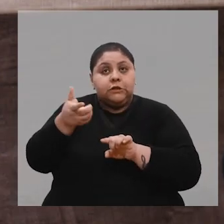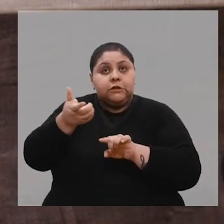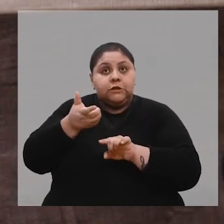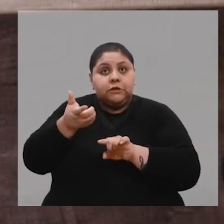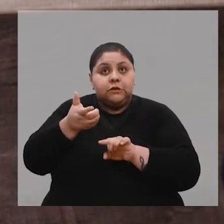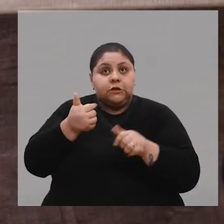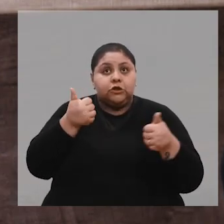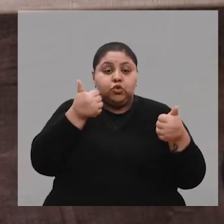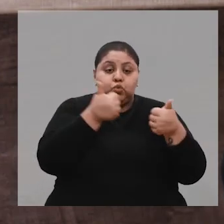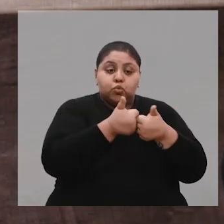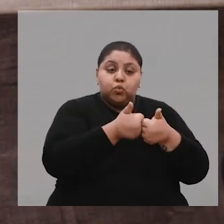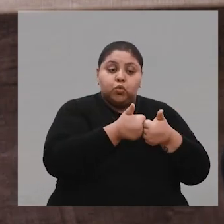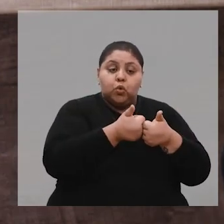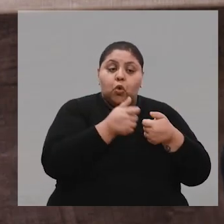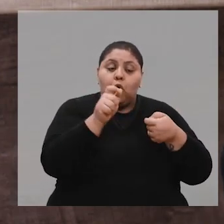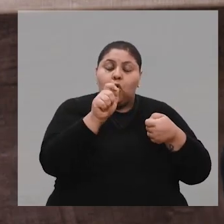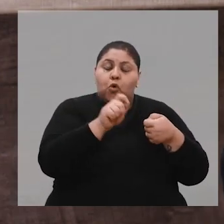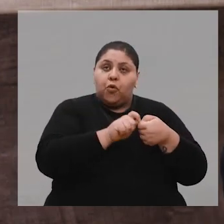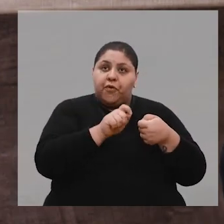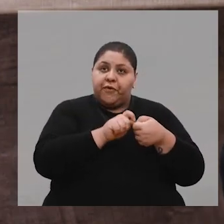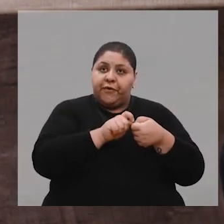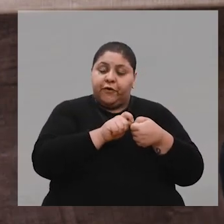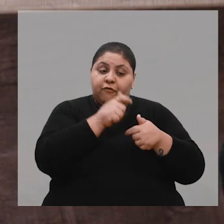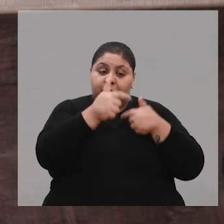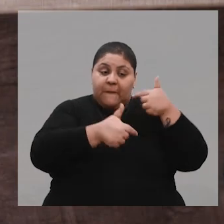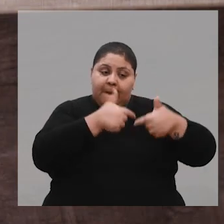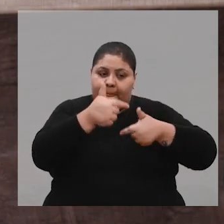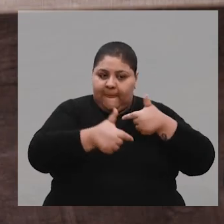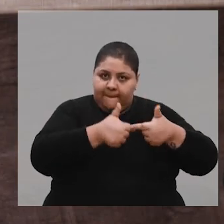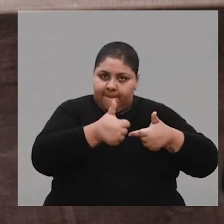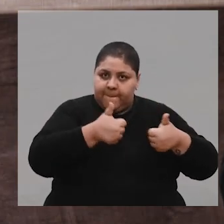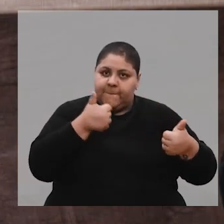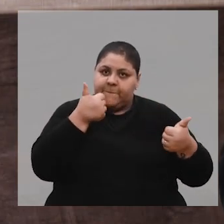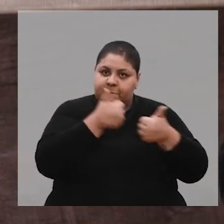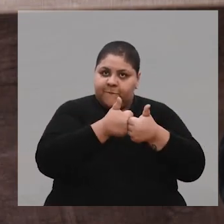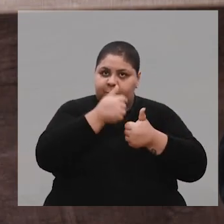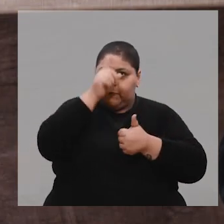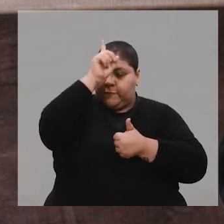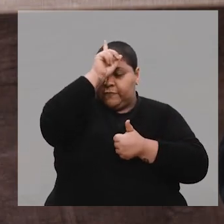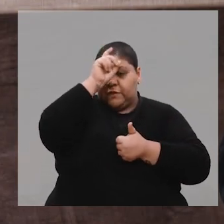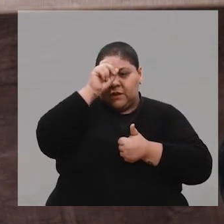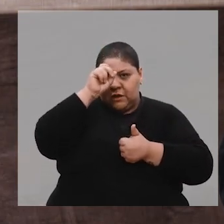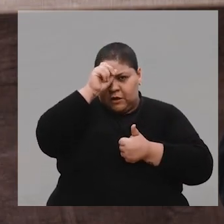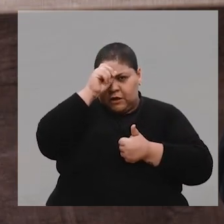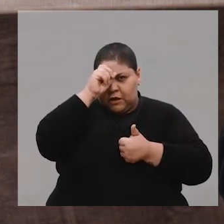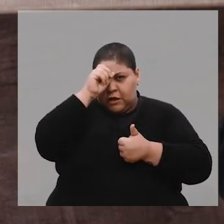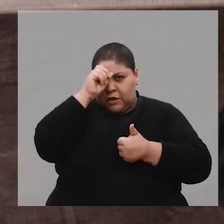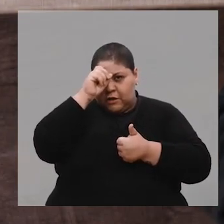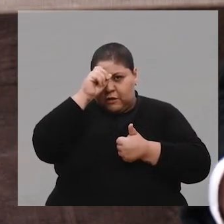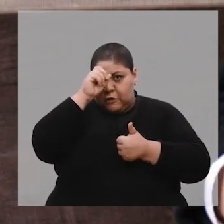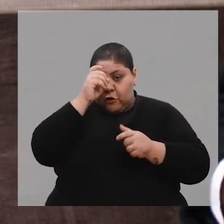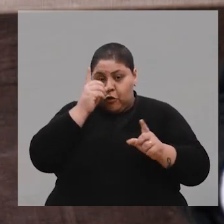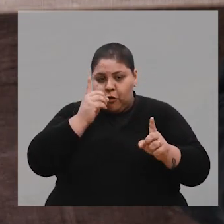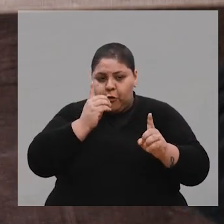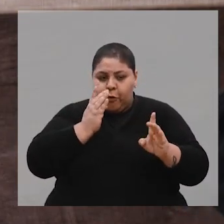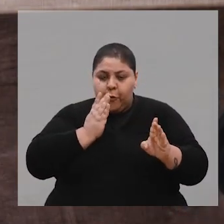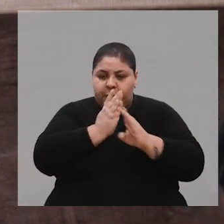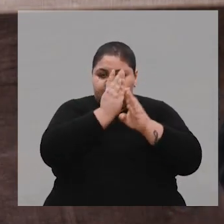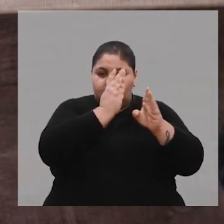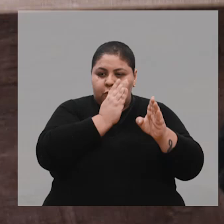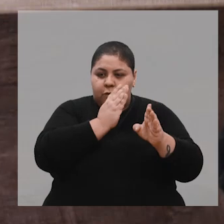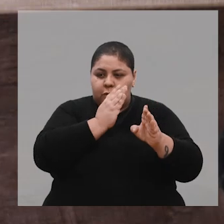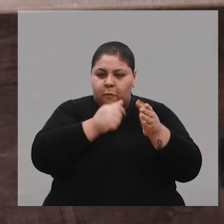então pretende, através disso, fazer o trabalho juntamente com o hospital para ver a melhor forma